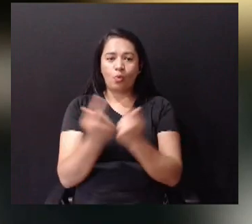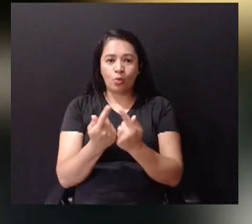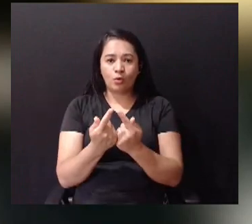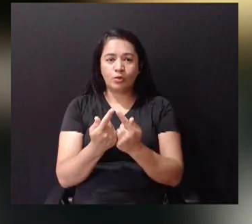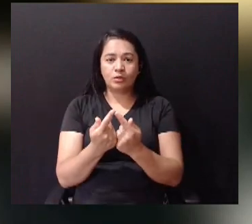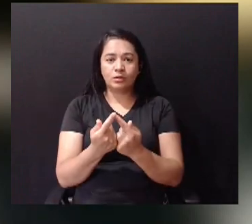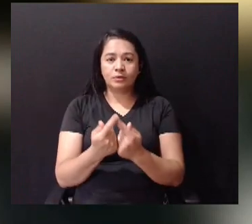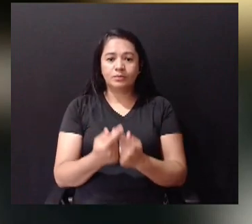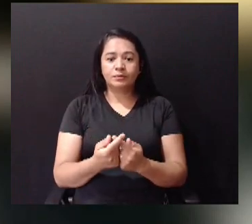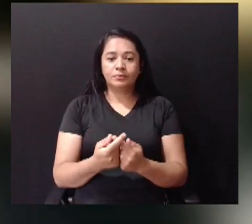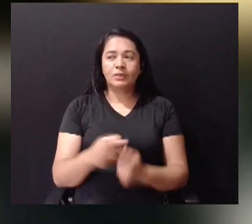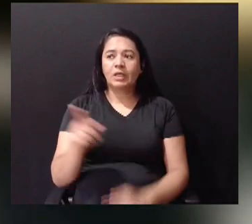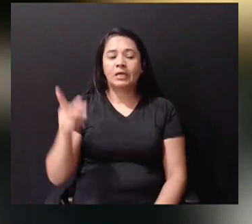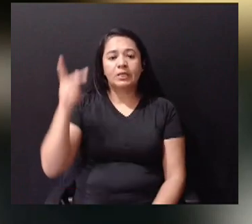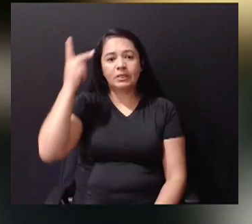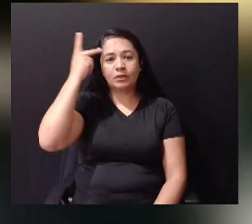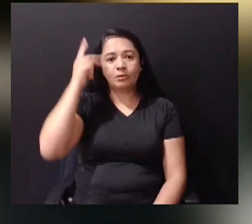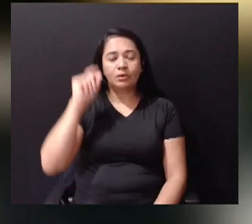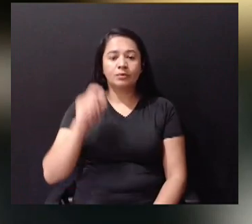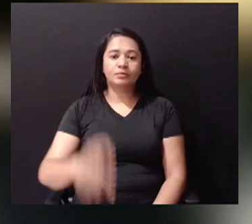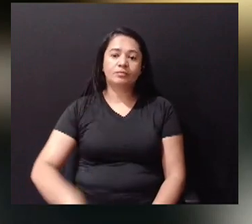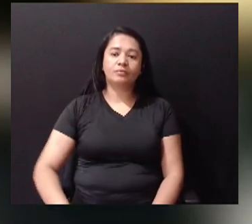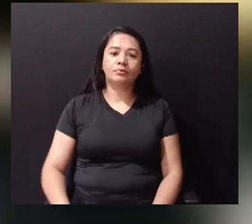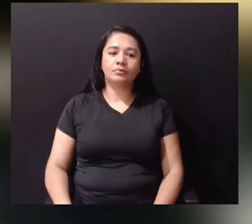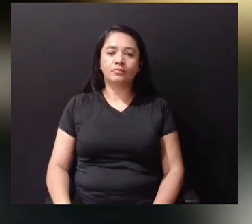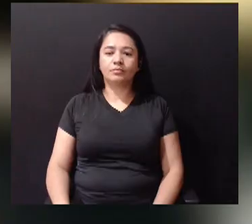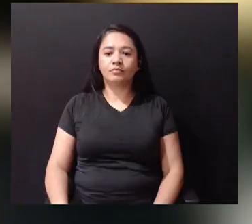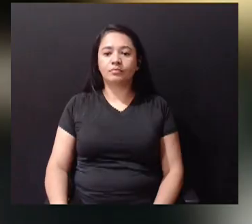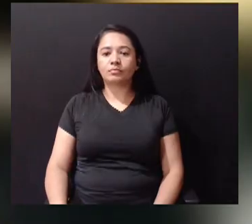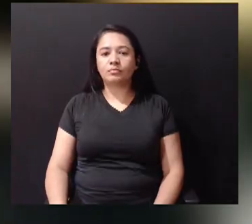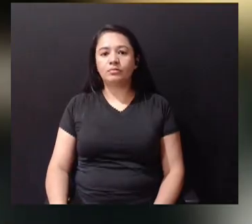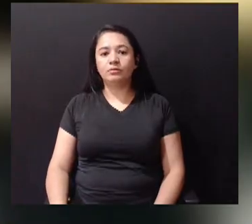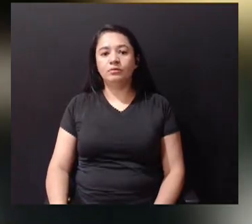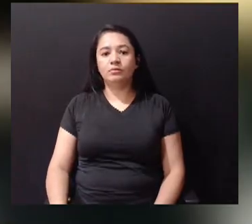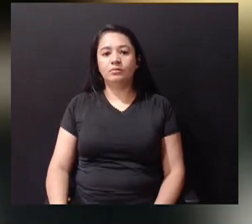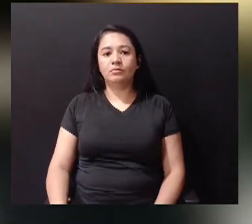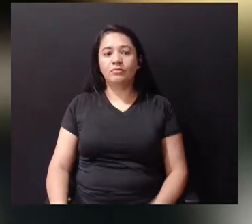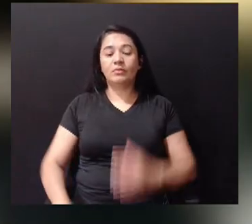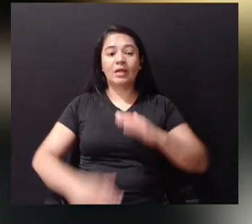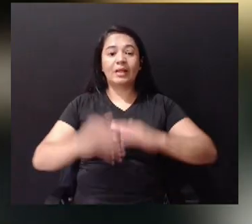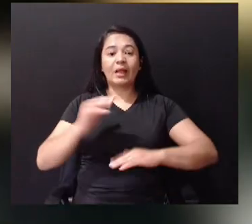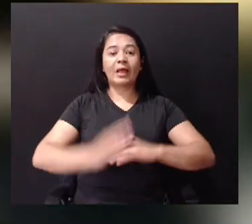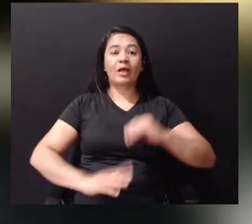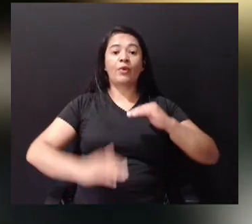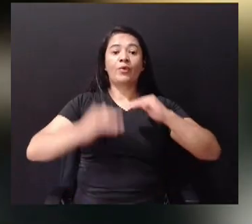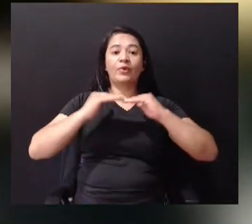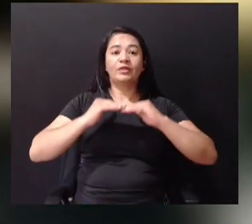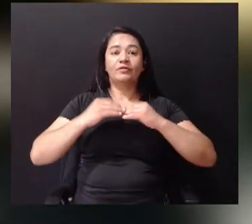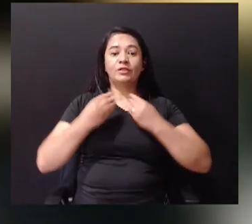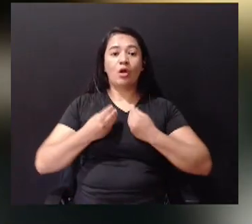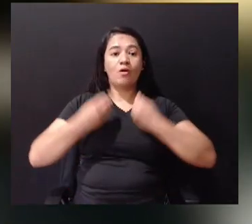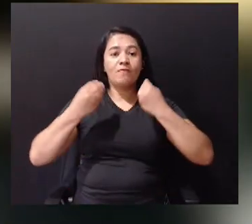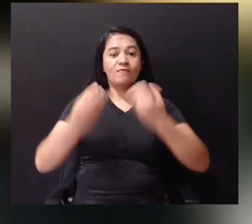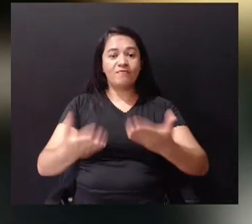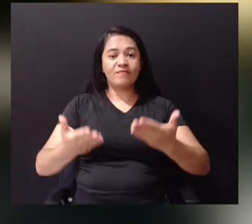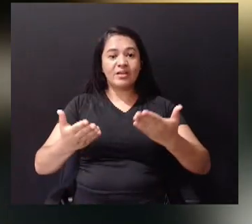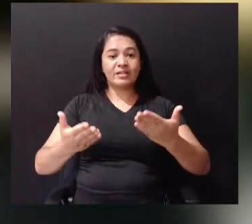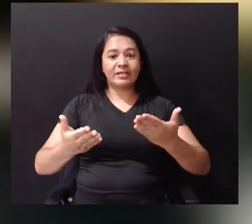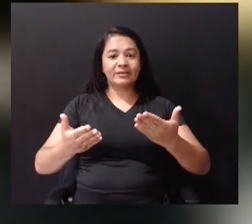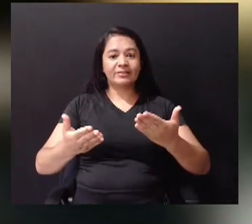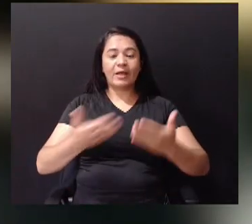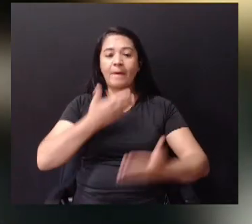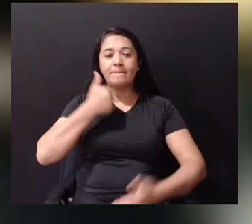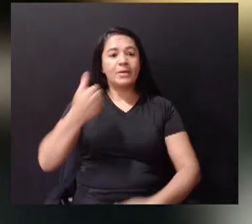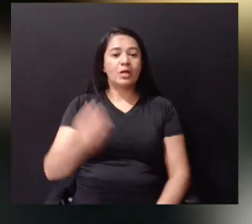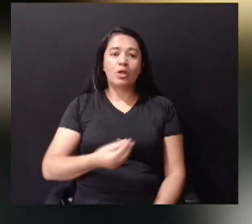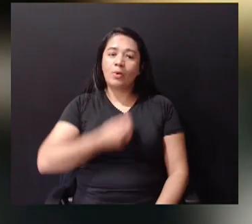Paulo, que foi a questão da equidade, quer dizer, você oferecer a melhor chance. Equidade é uma palavra